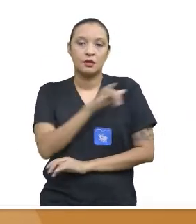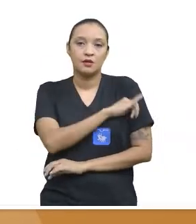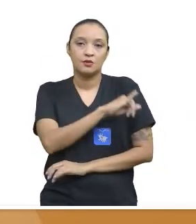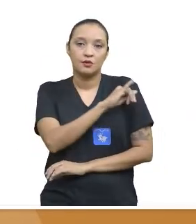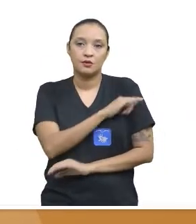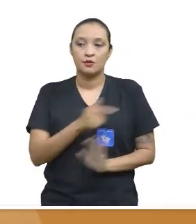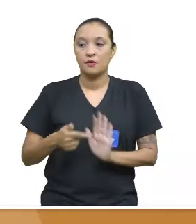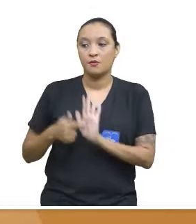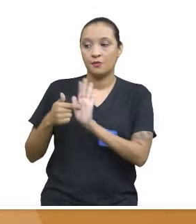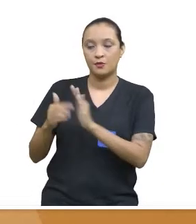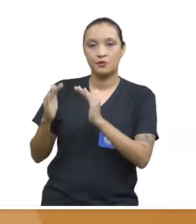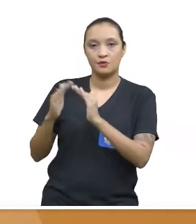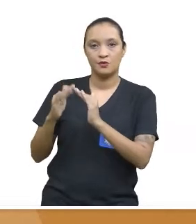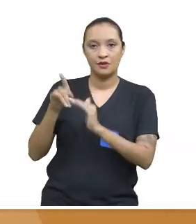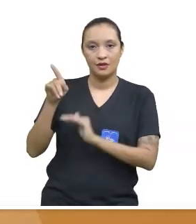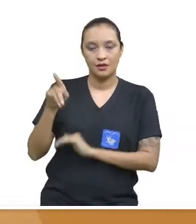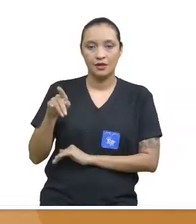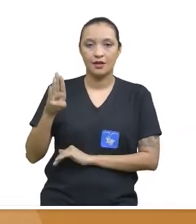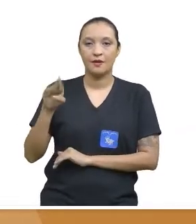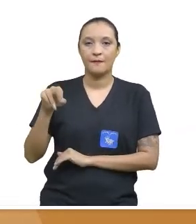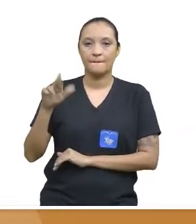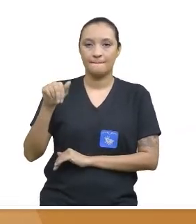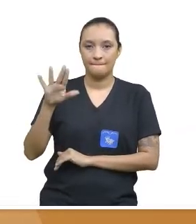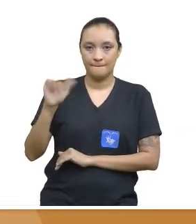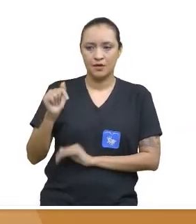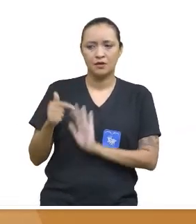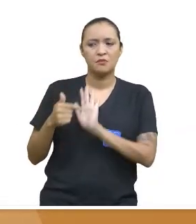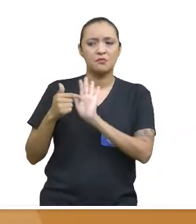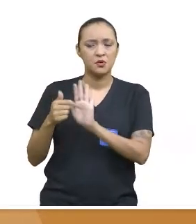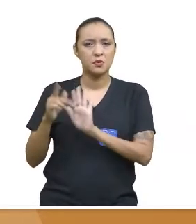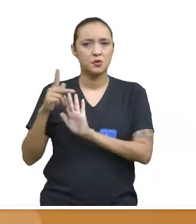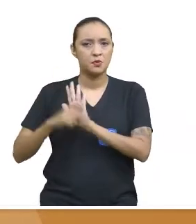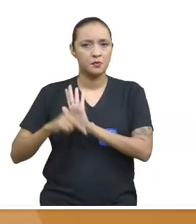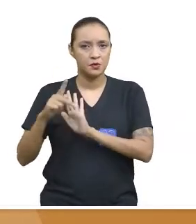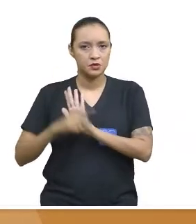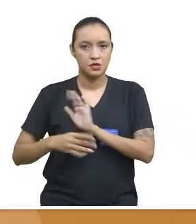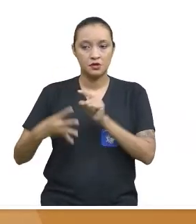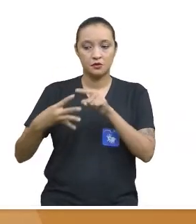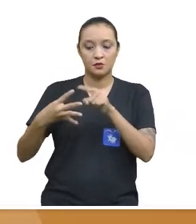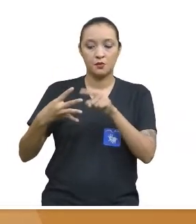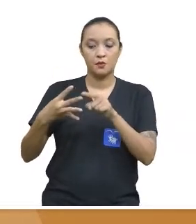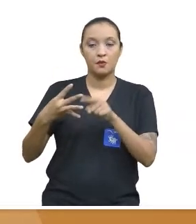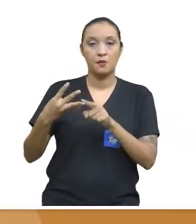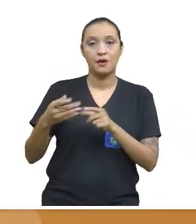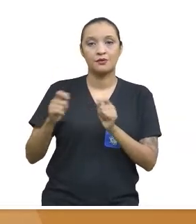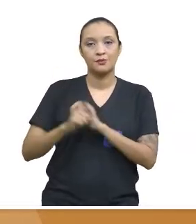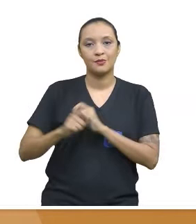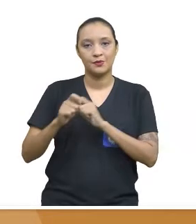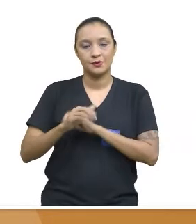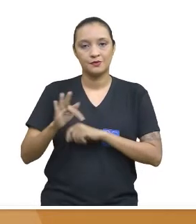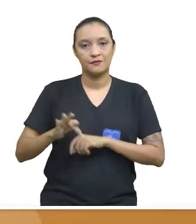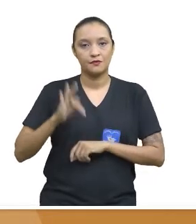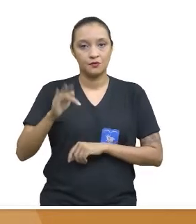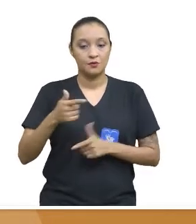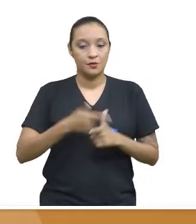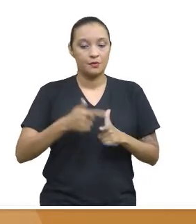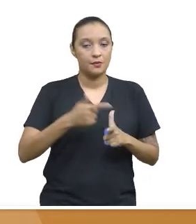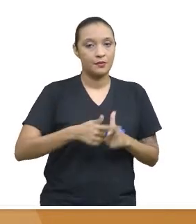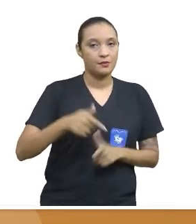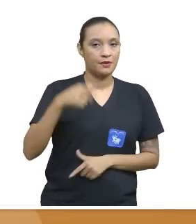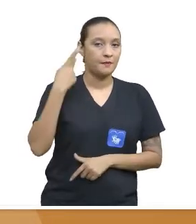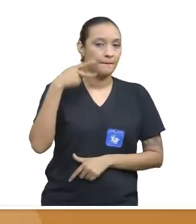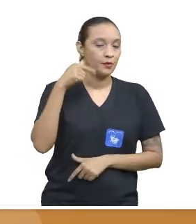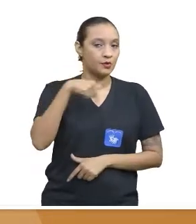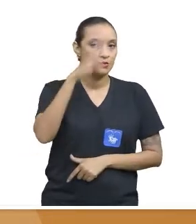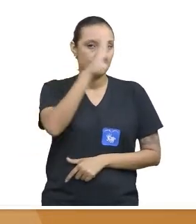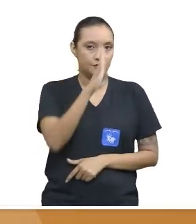plano de contingência 2-61, com 4 possíveis desfechos para a turbulência política no Brasil. Qual era a